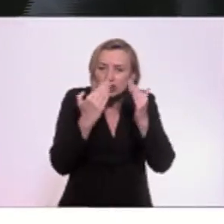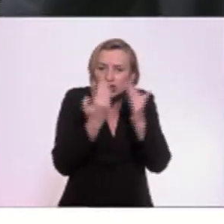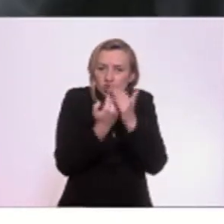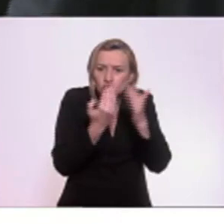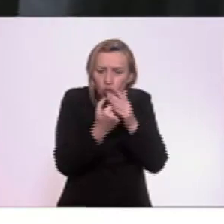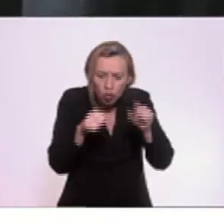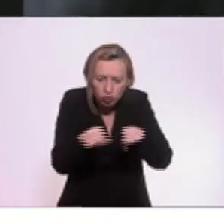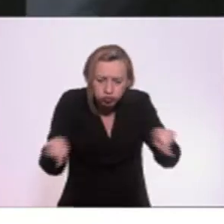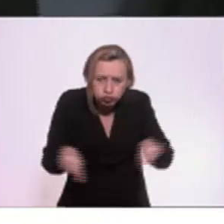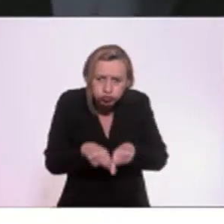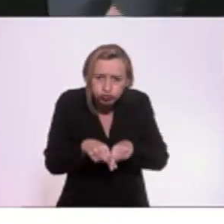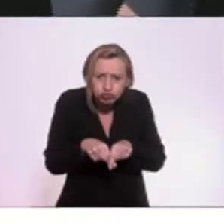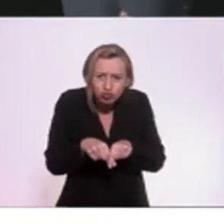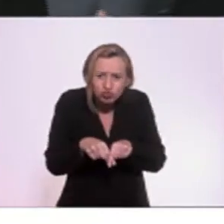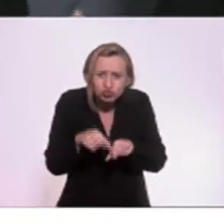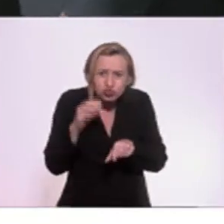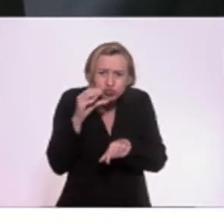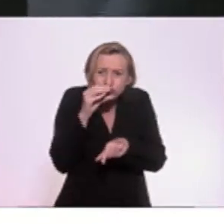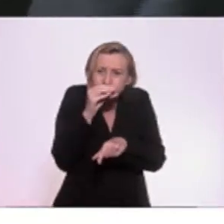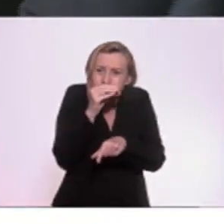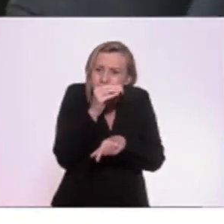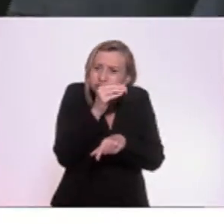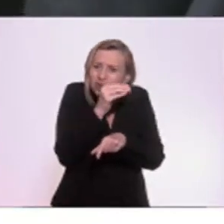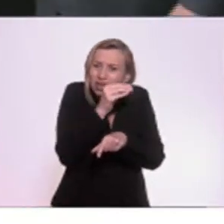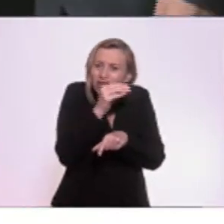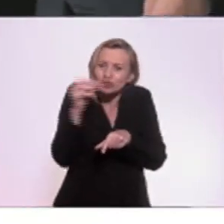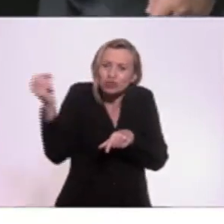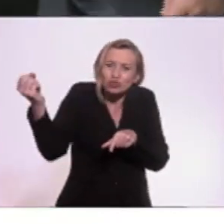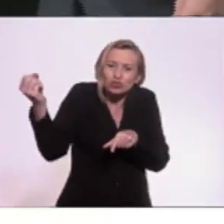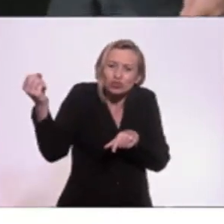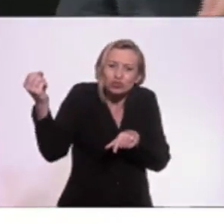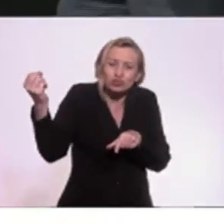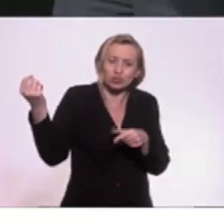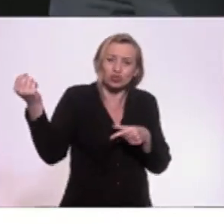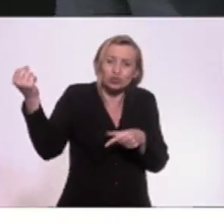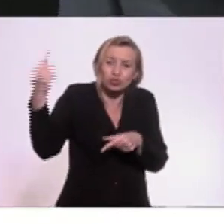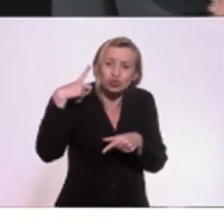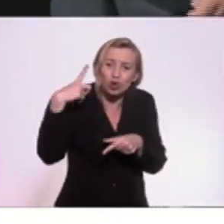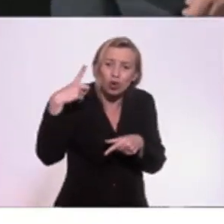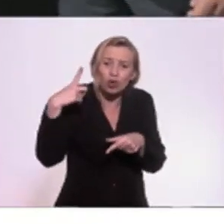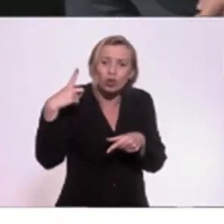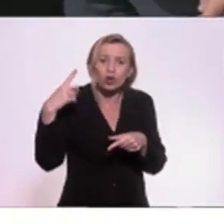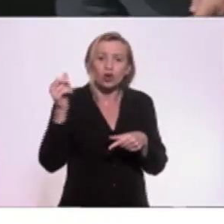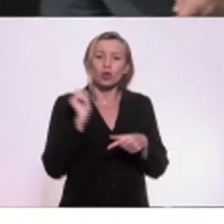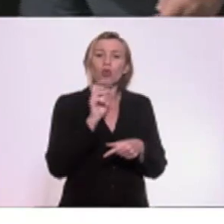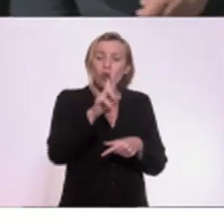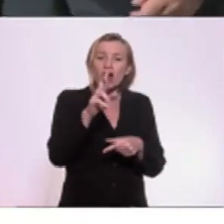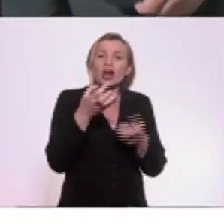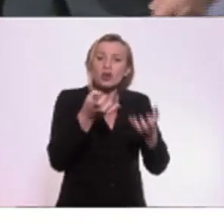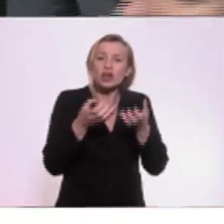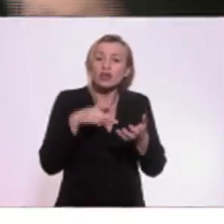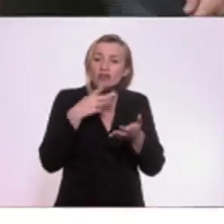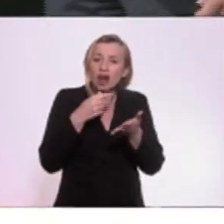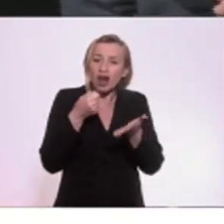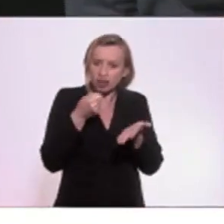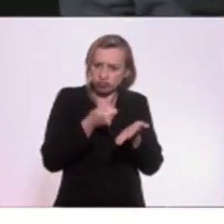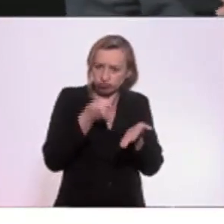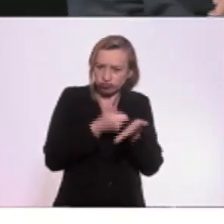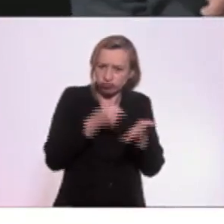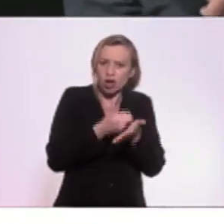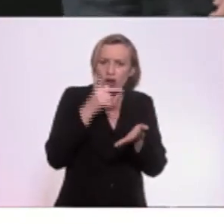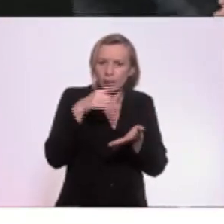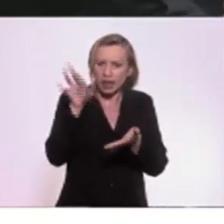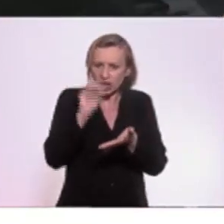com desconforto com a falta de um ar-condicionado. O ar-condicionado, eu quero fazer uma exigência ao nosso